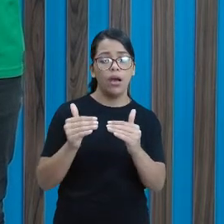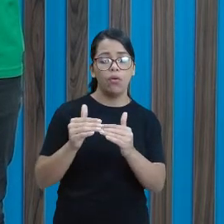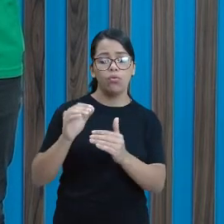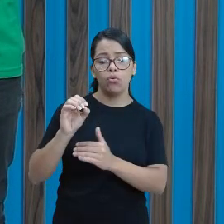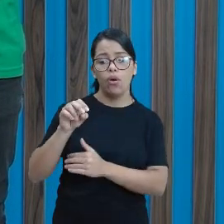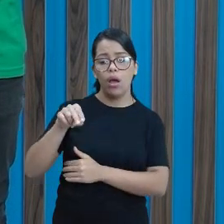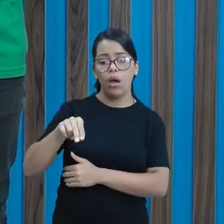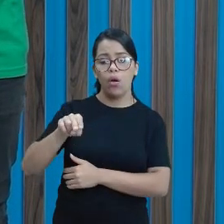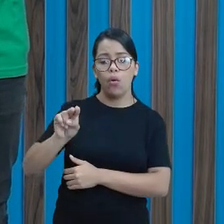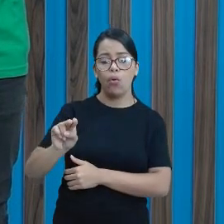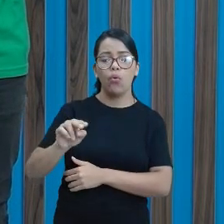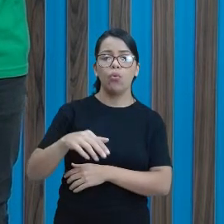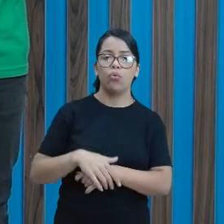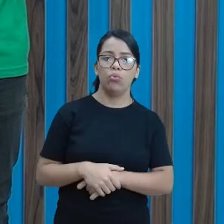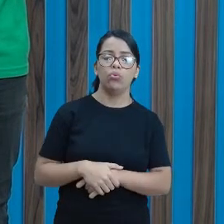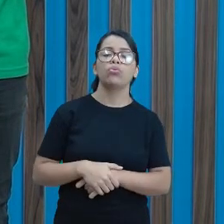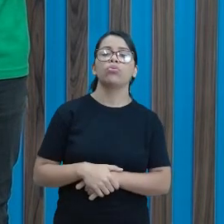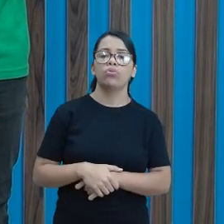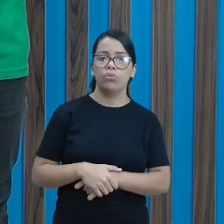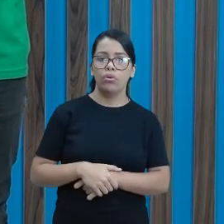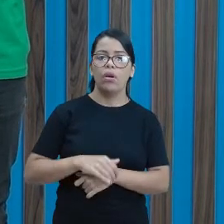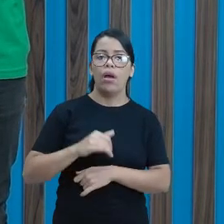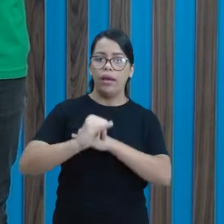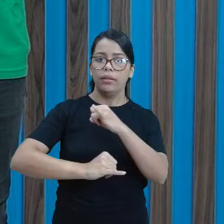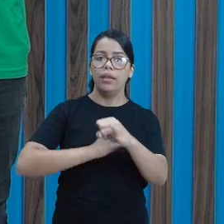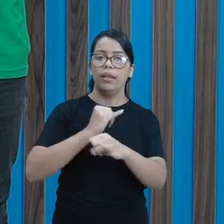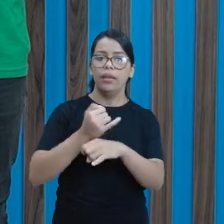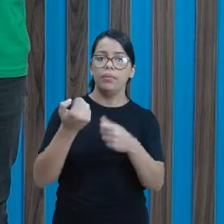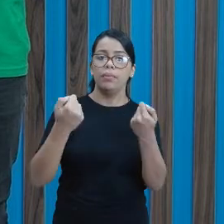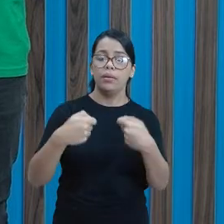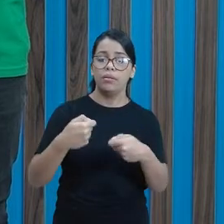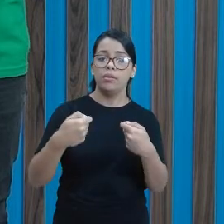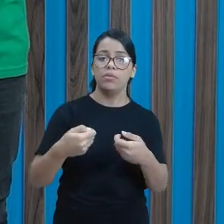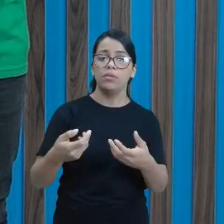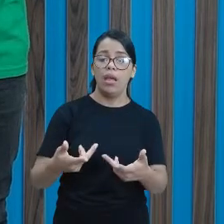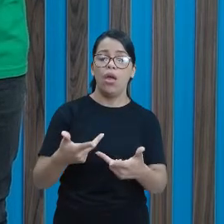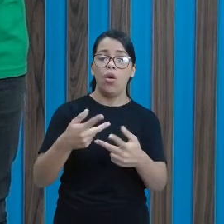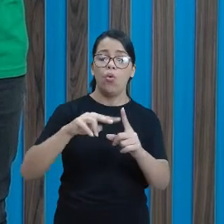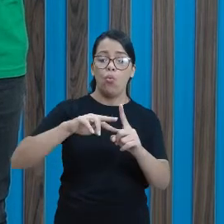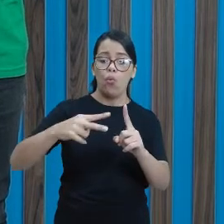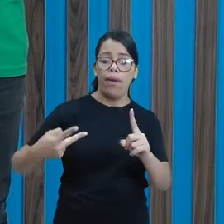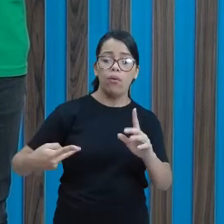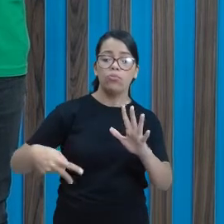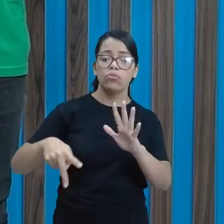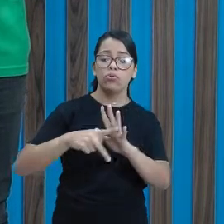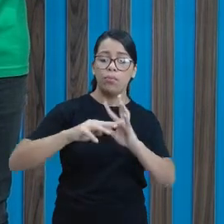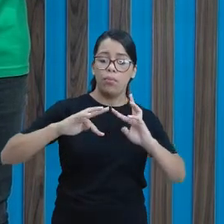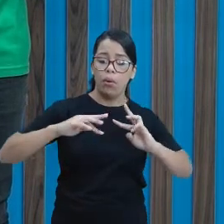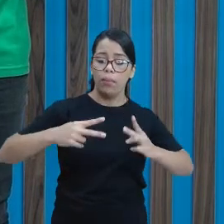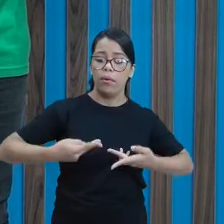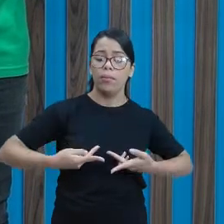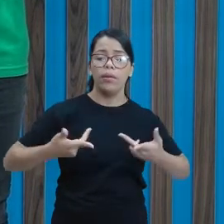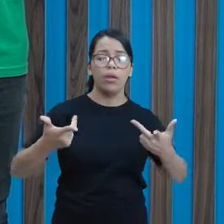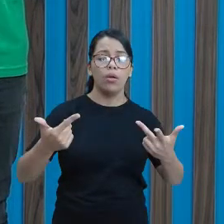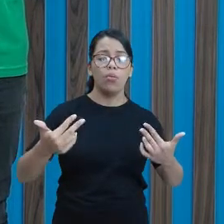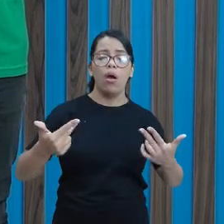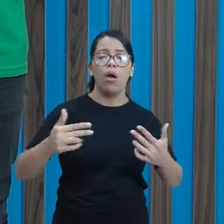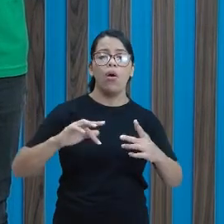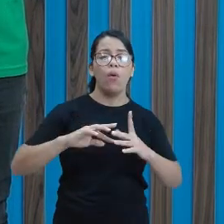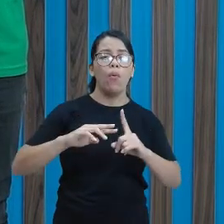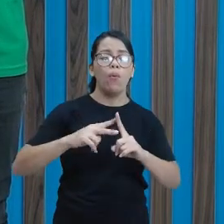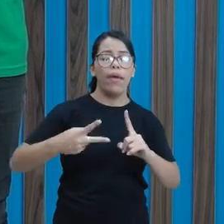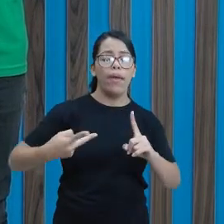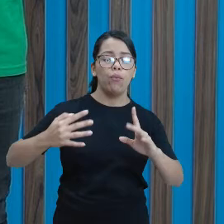a internet deveria ser um bem da humanidade, um recurso da humanidade, como é um recurso natural. A